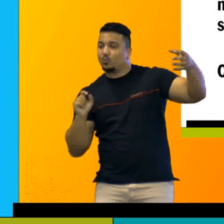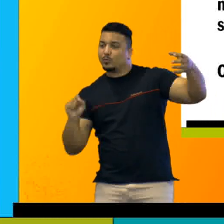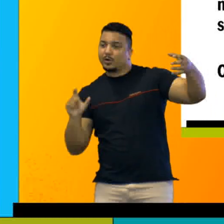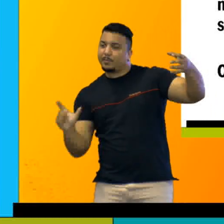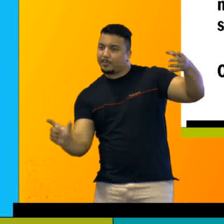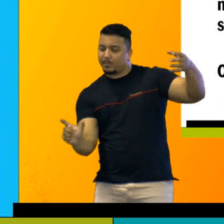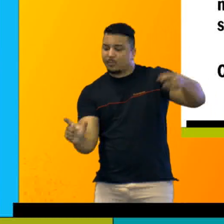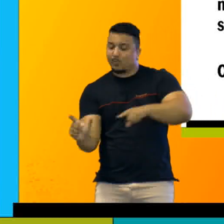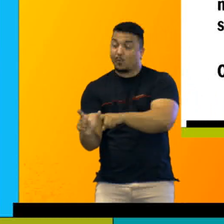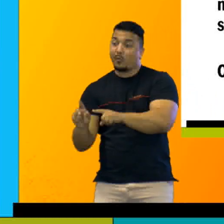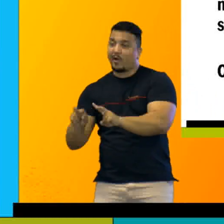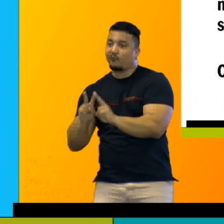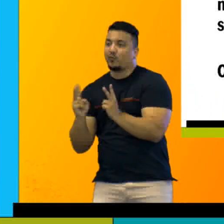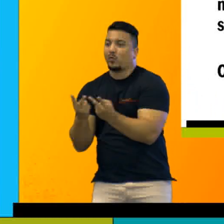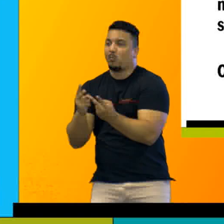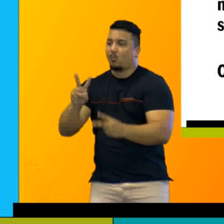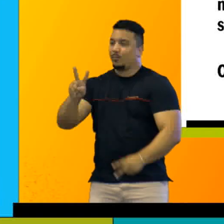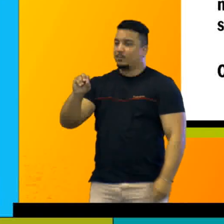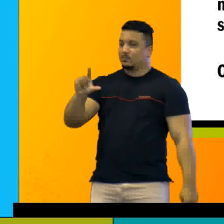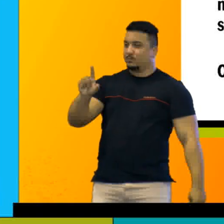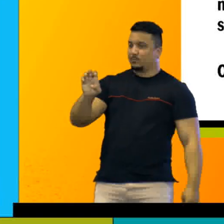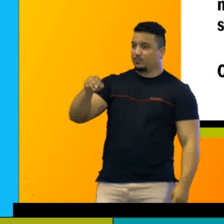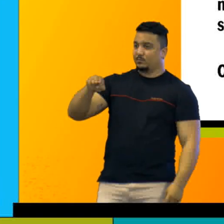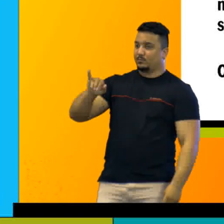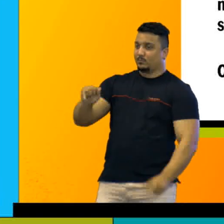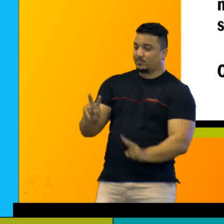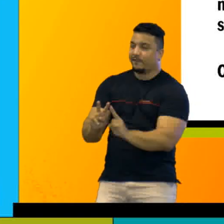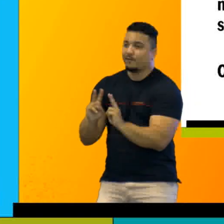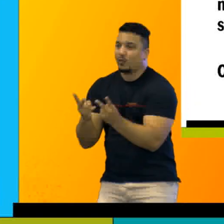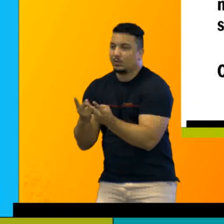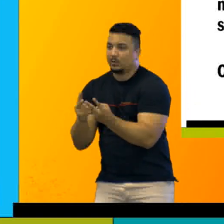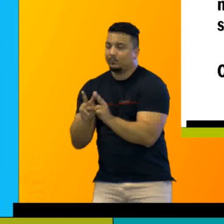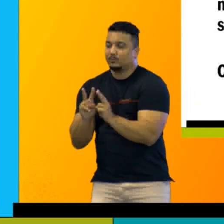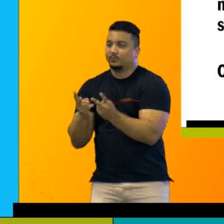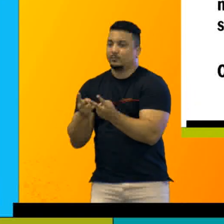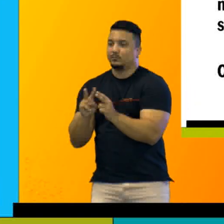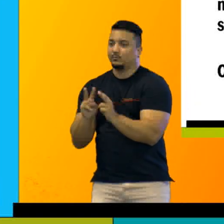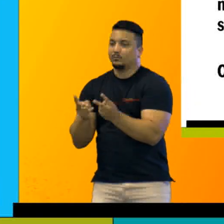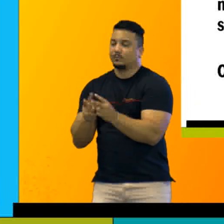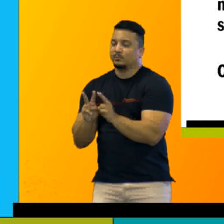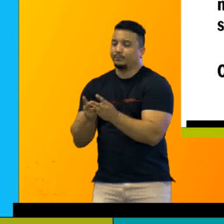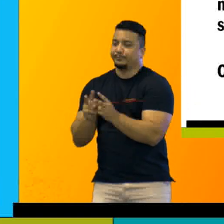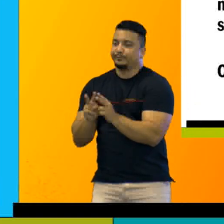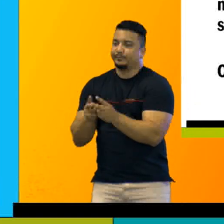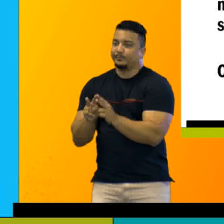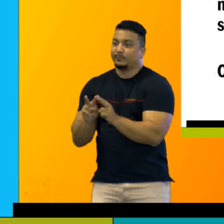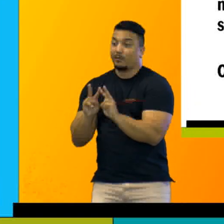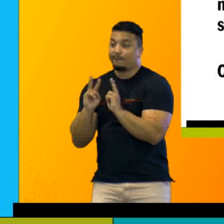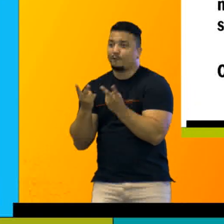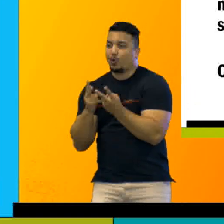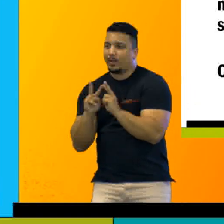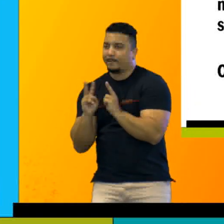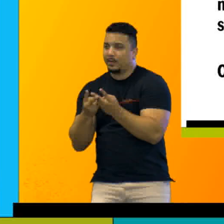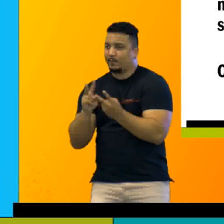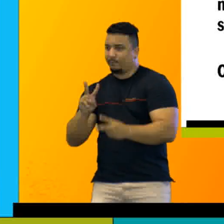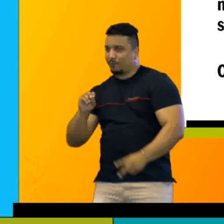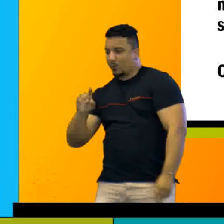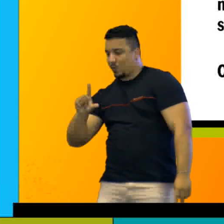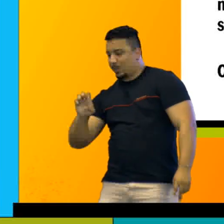que é a volemia. Ei, se liga numa coisa, tá? A